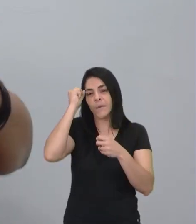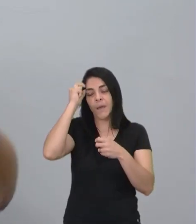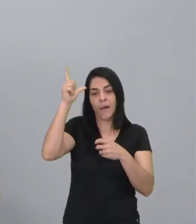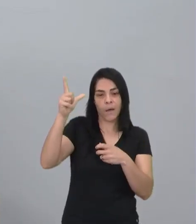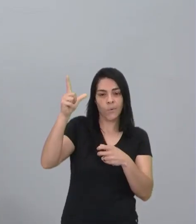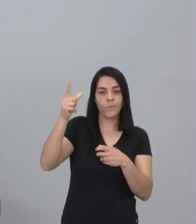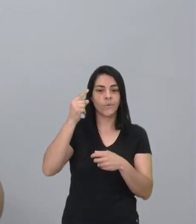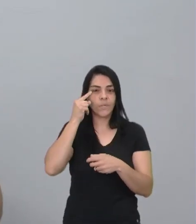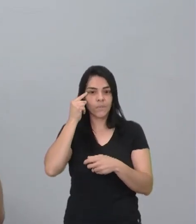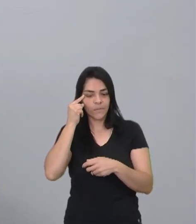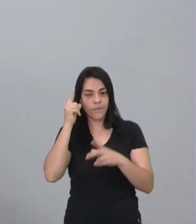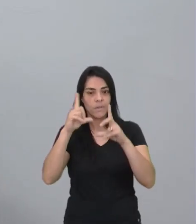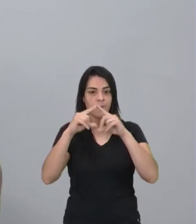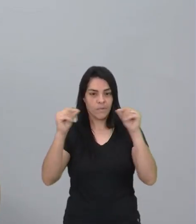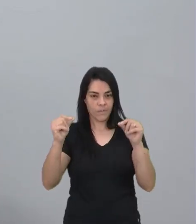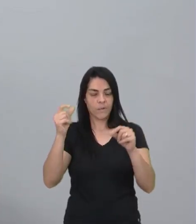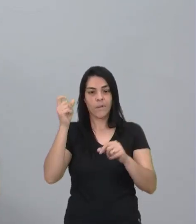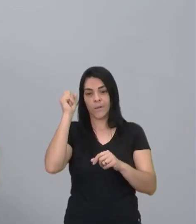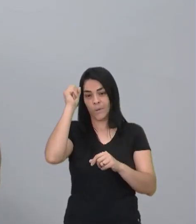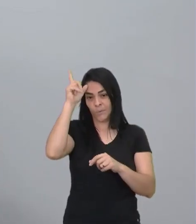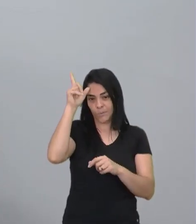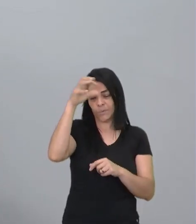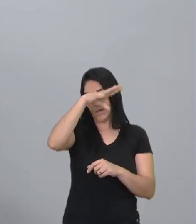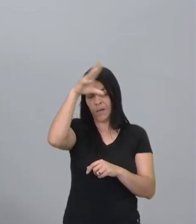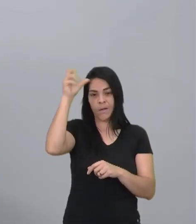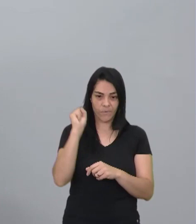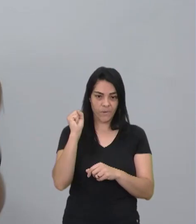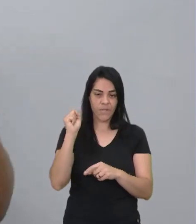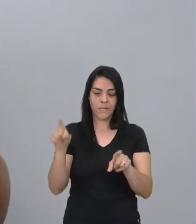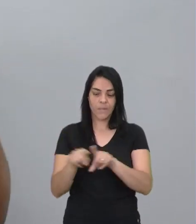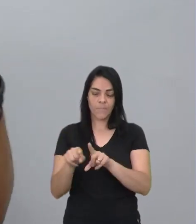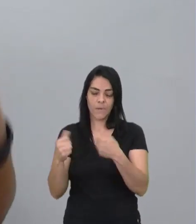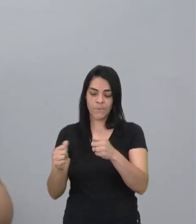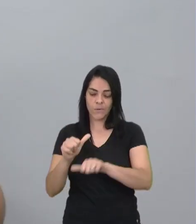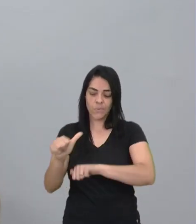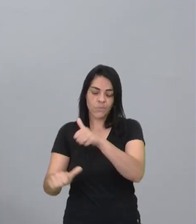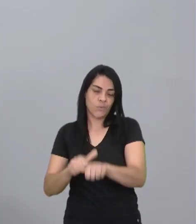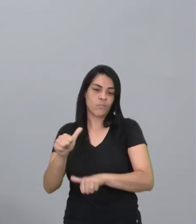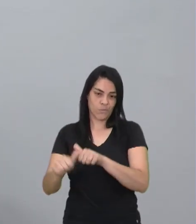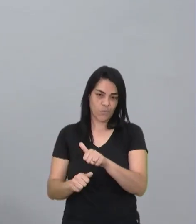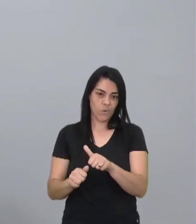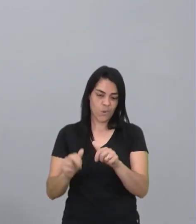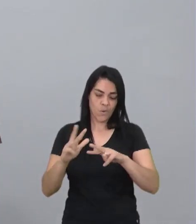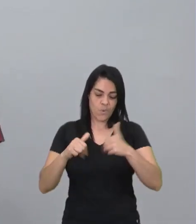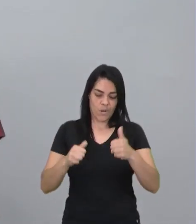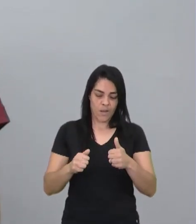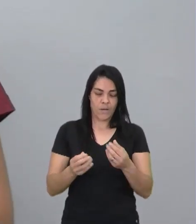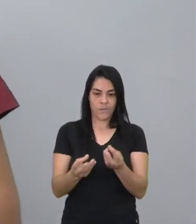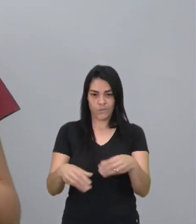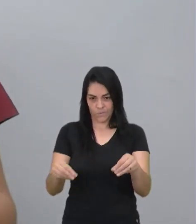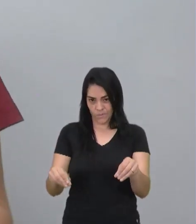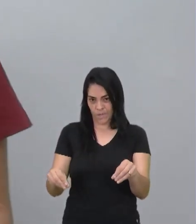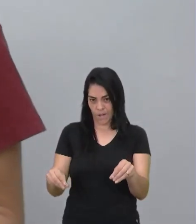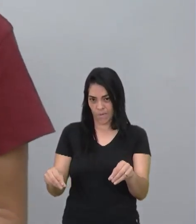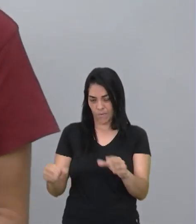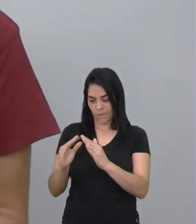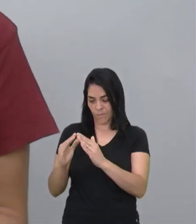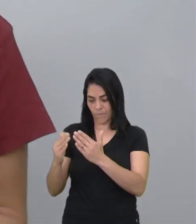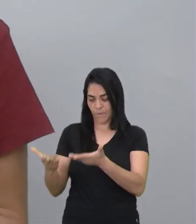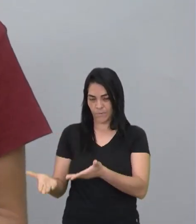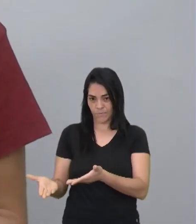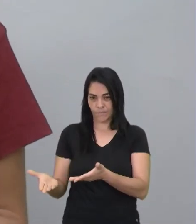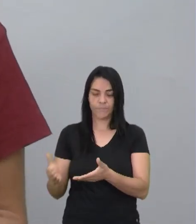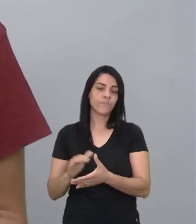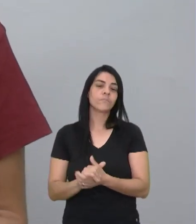quando a gente olha para elas, elas se moldaram também em relação ao solo em que elas estavam ali. Na segunda, a gente